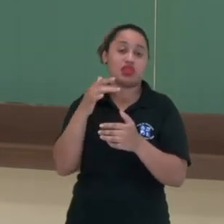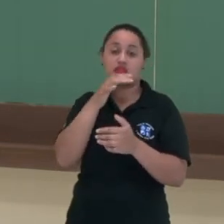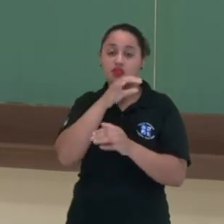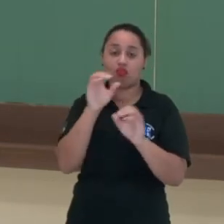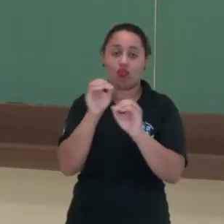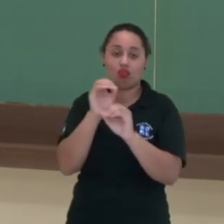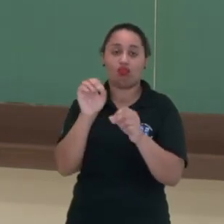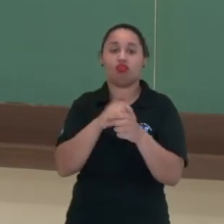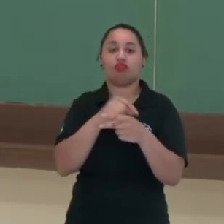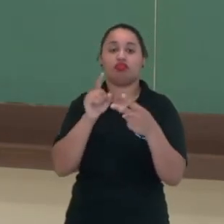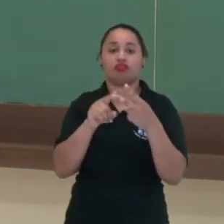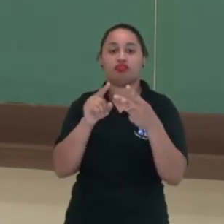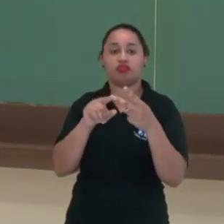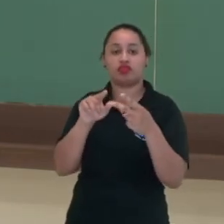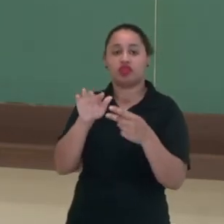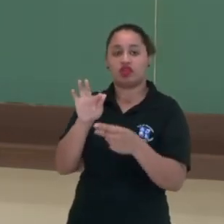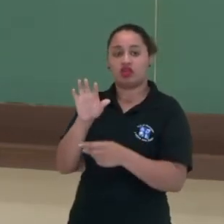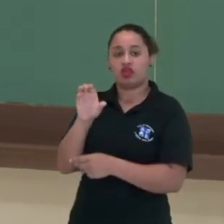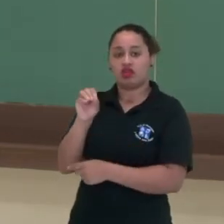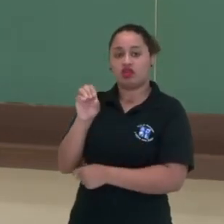A fosforescente, ela